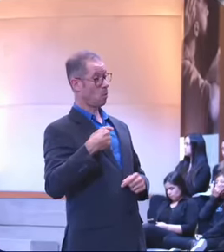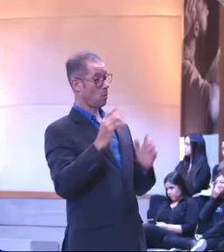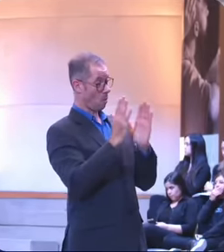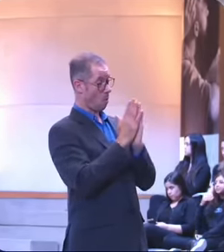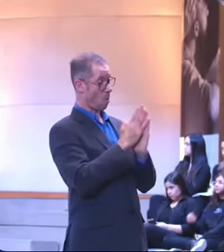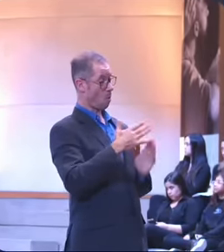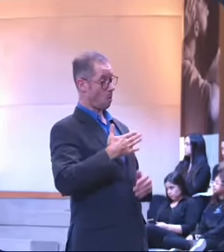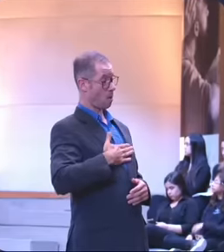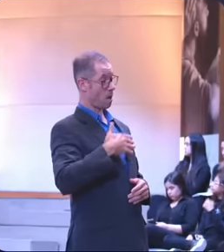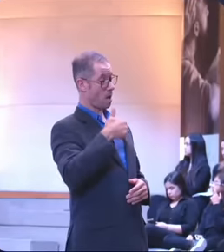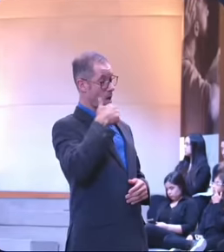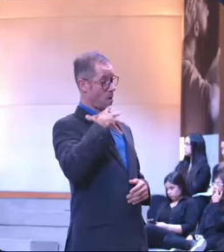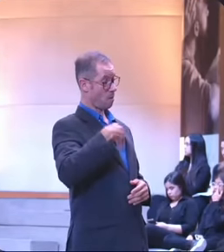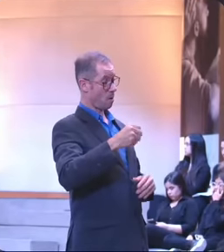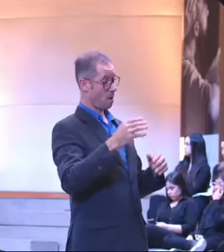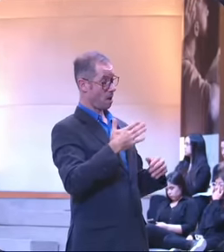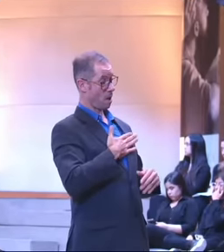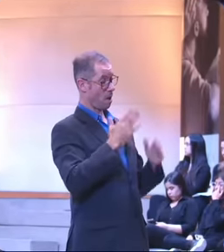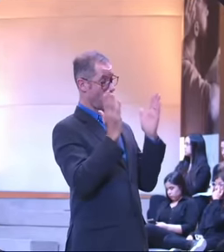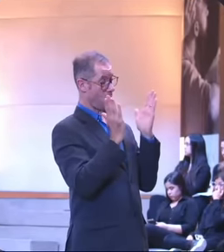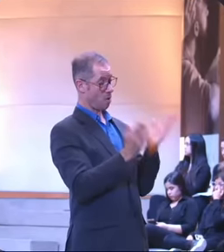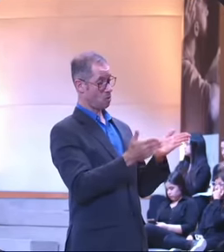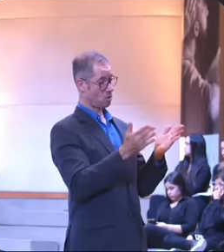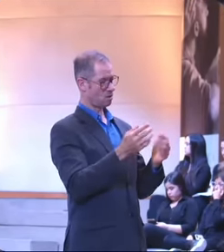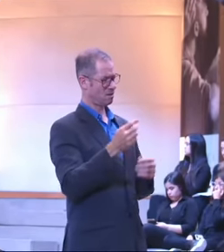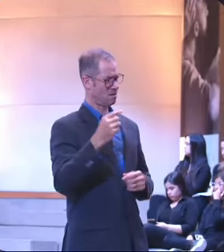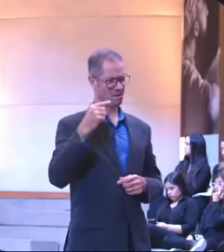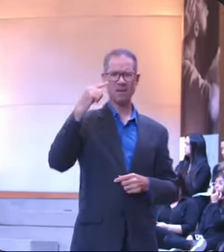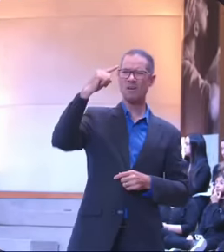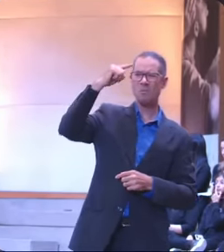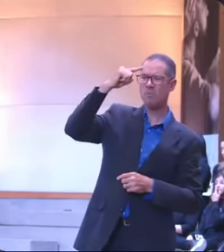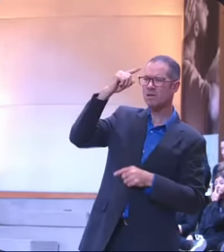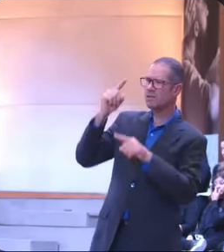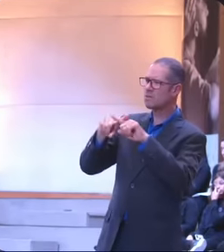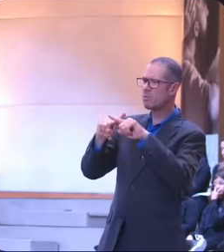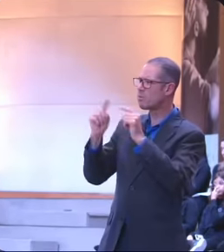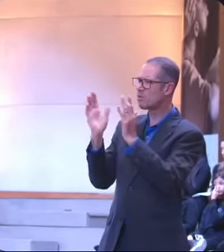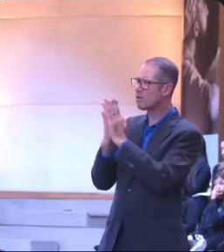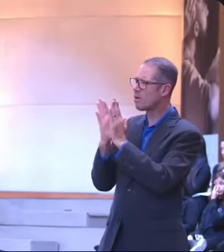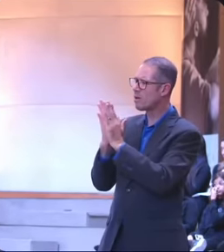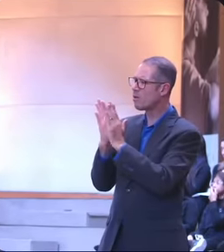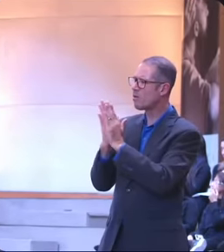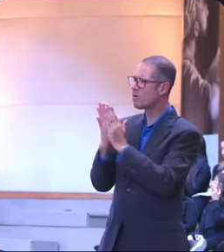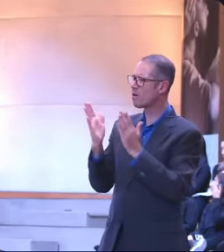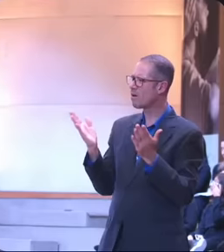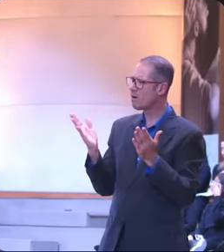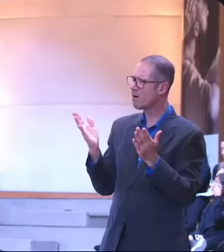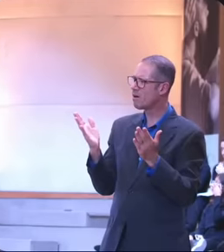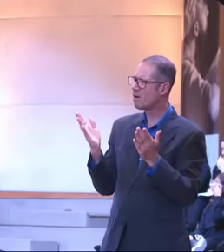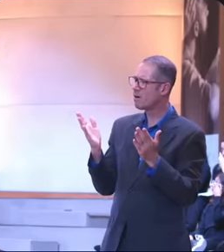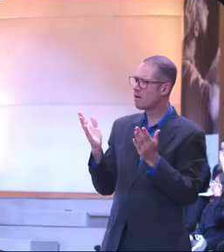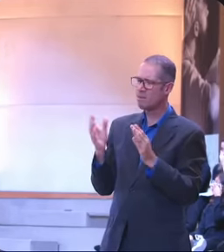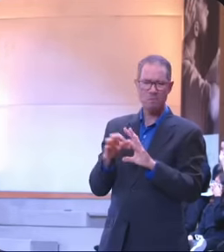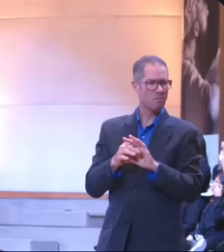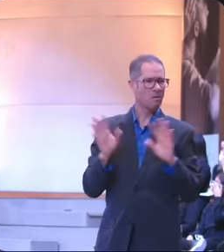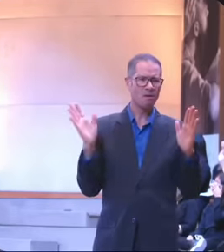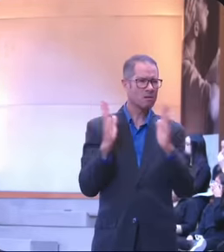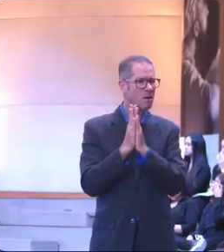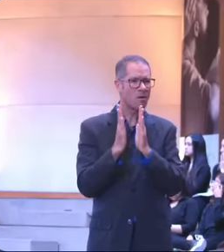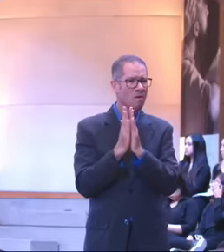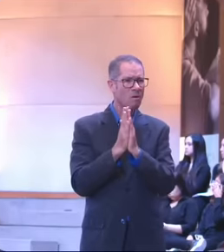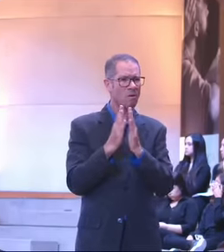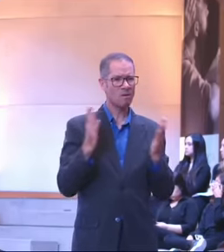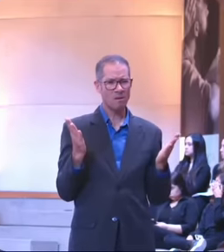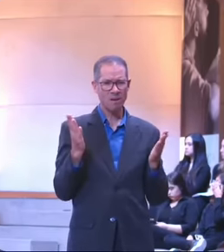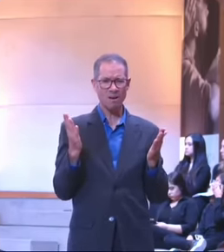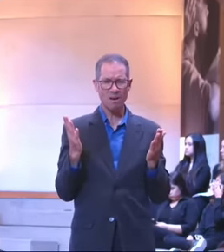pela minha filha hoje. E eu pensei, por que eu tenho que orar? Ela está orando, deixa ela orar. Disse: